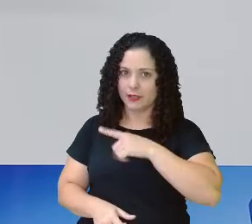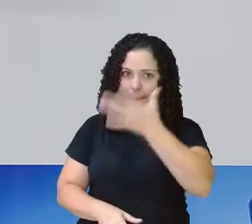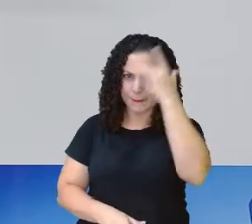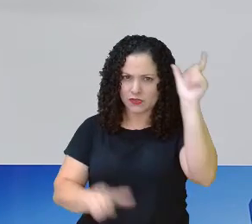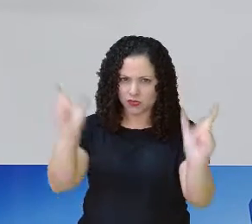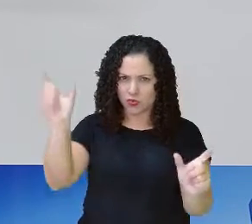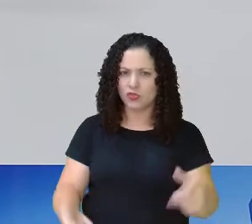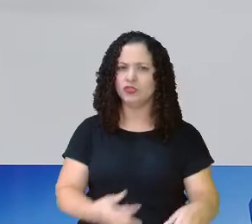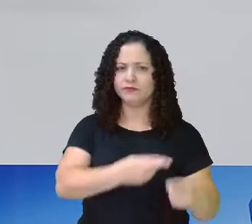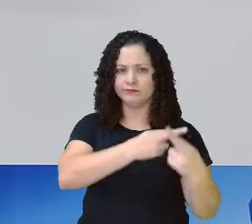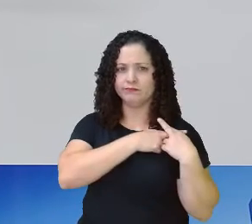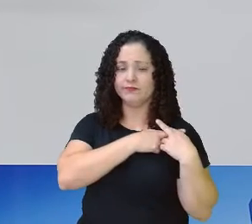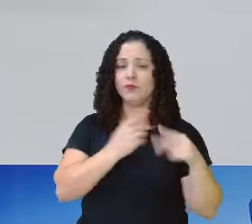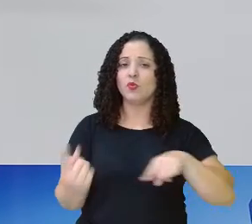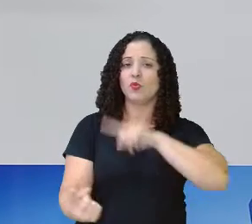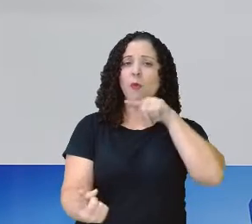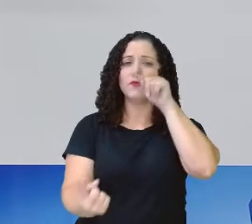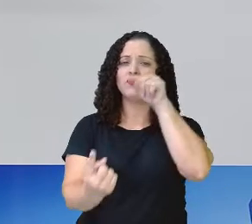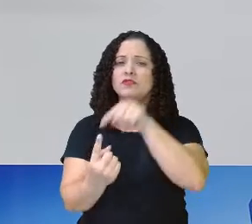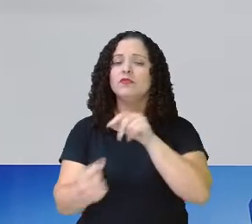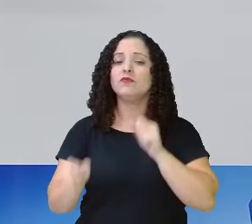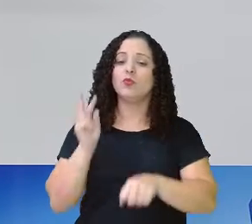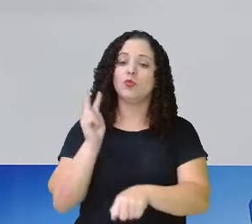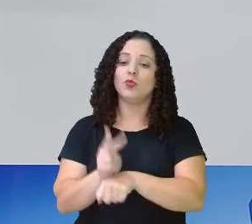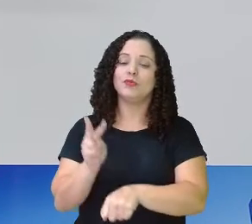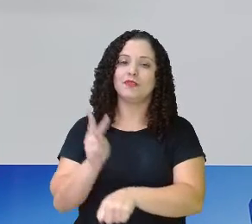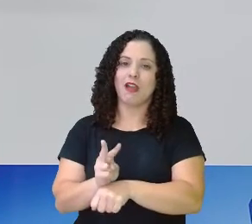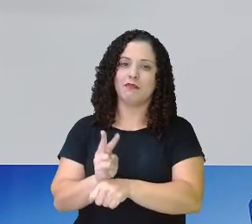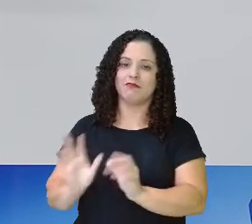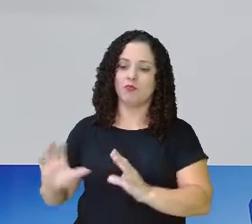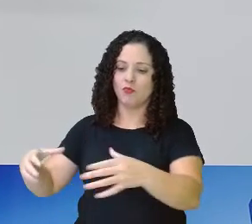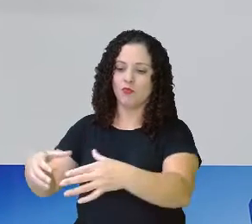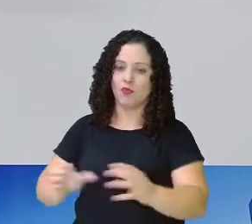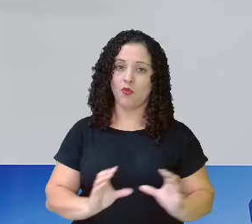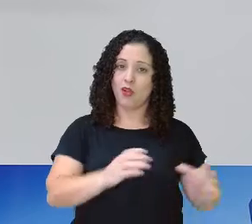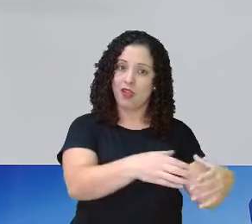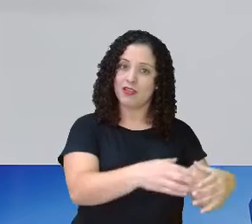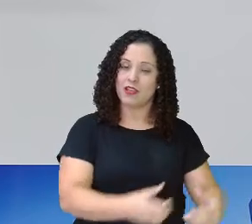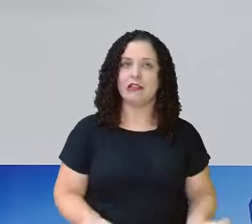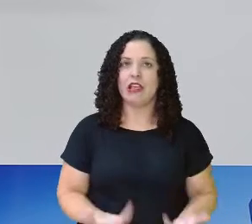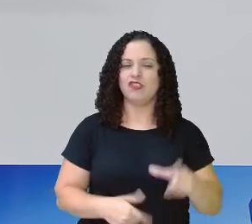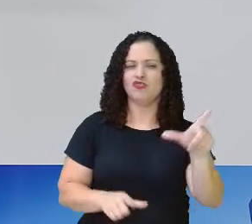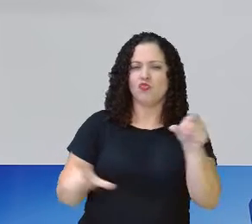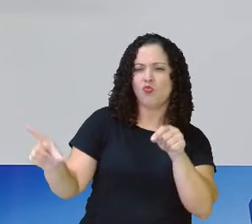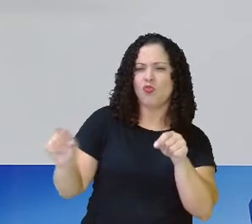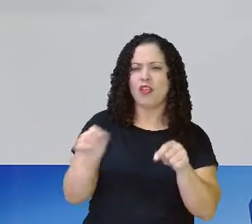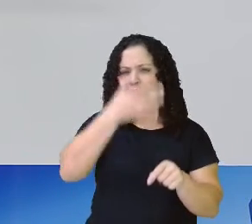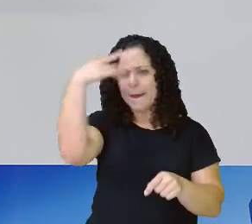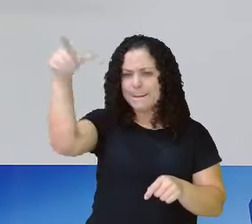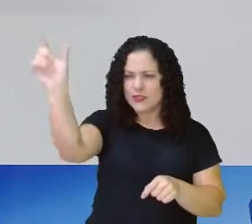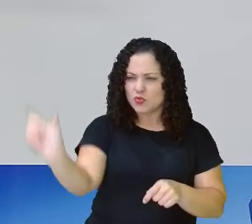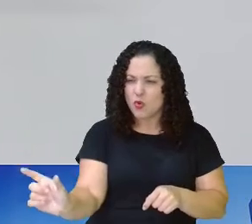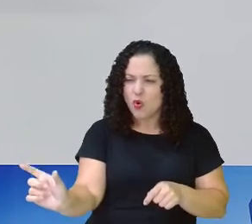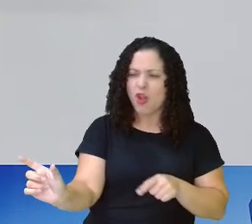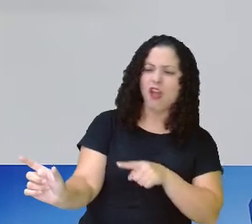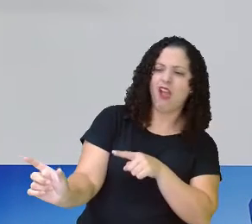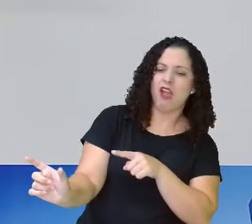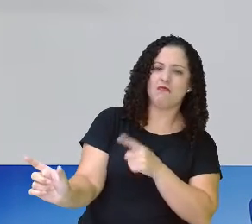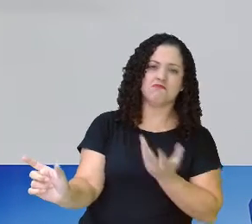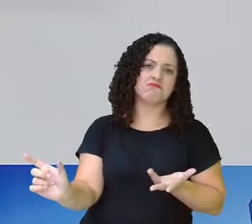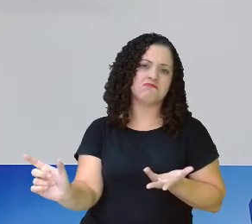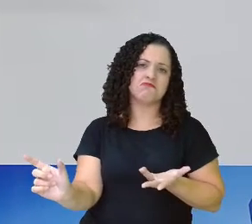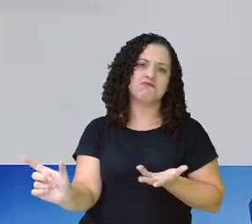tenham o objetivo desse cuidado com a sua comunidade. Não adianta você escolher uma pessoa que essa pessoa não vai